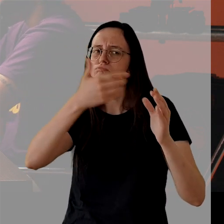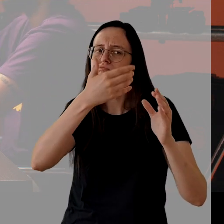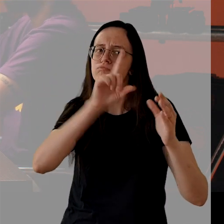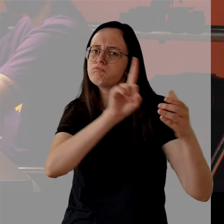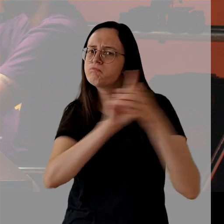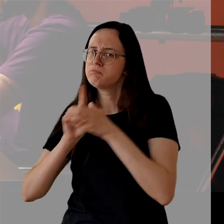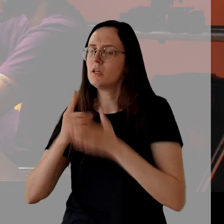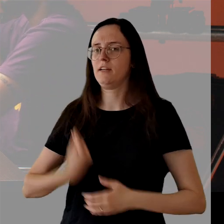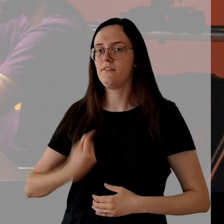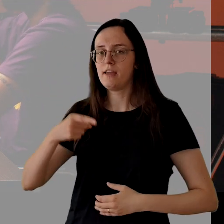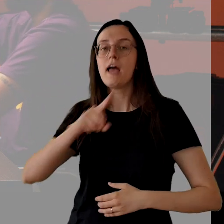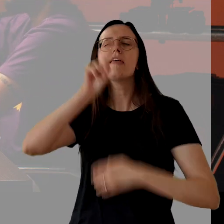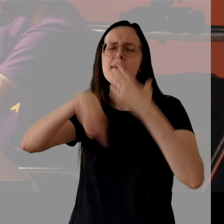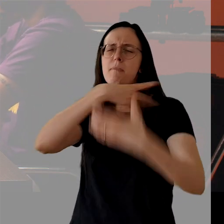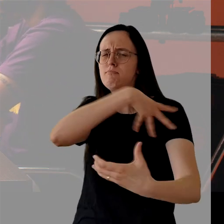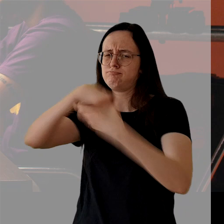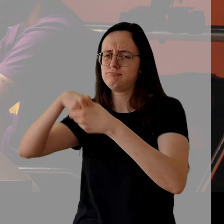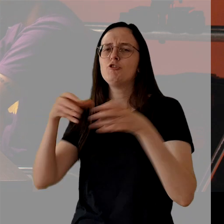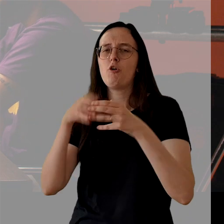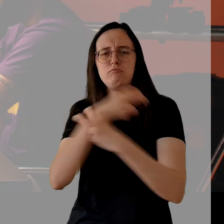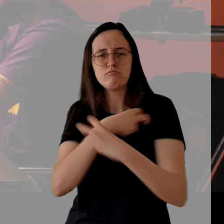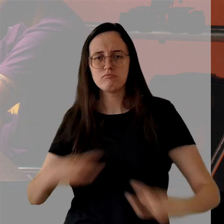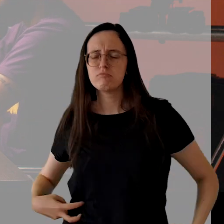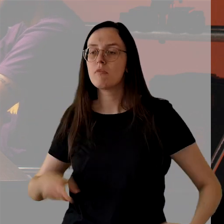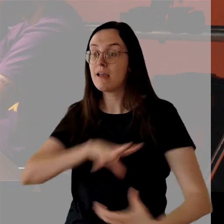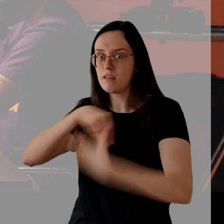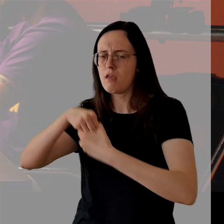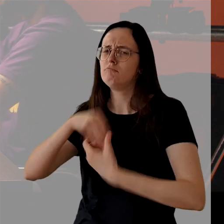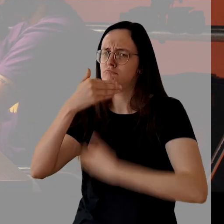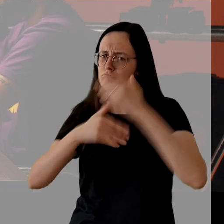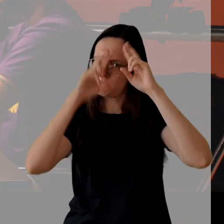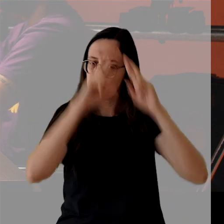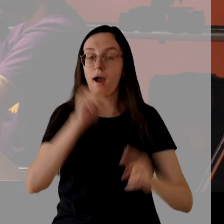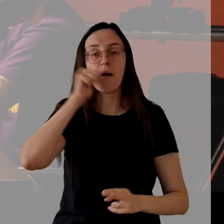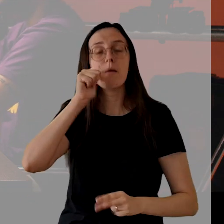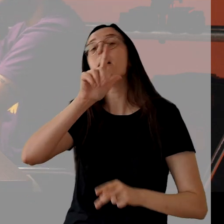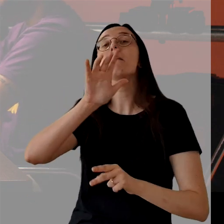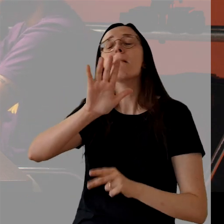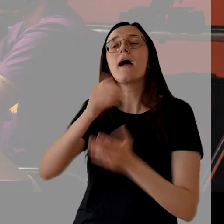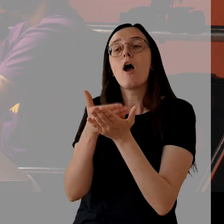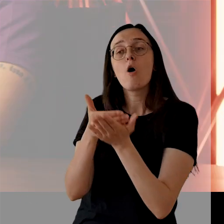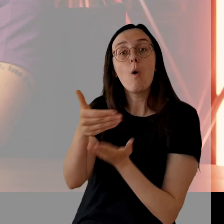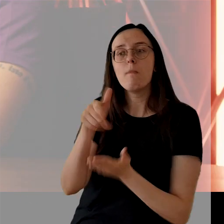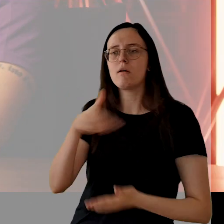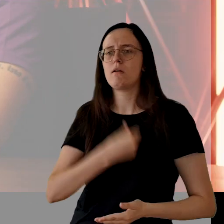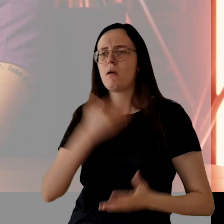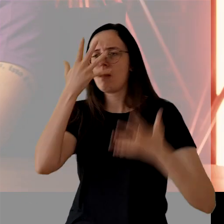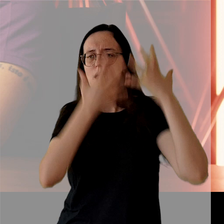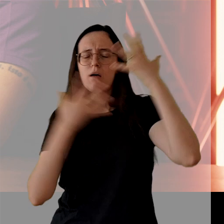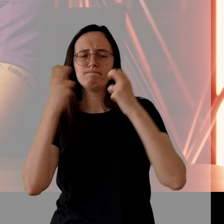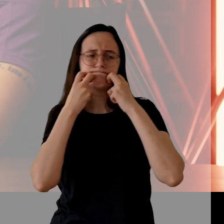de cangaceiros. Ela vai sendo respeitada nesse grupo. Mas no começo ela tá lá passando por uma série de